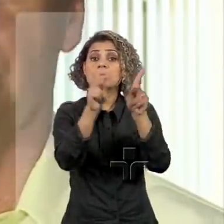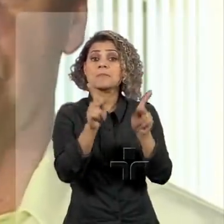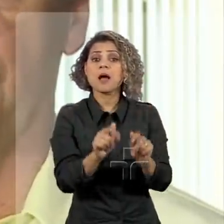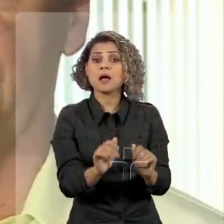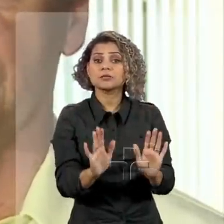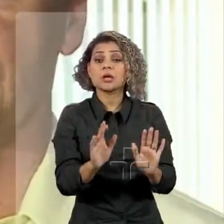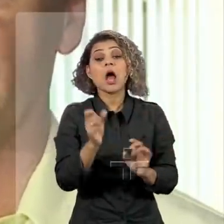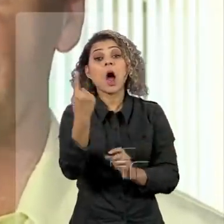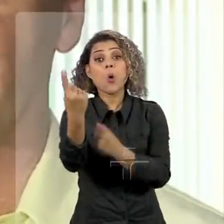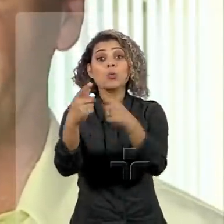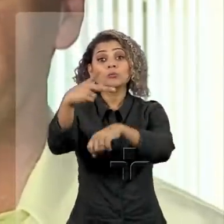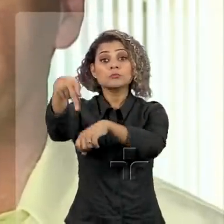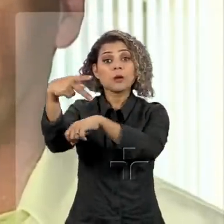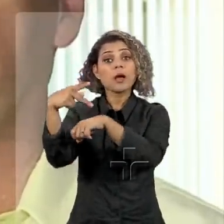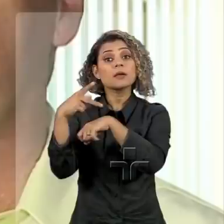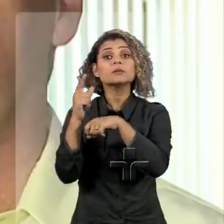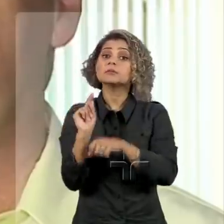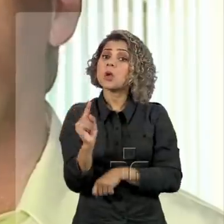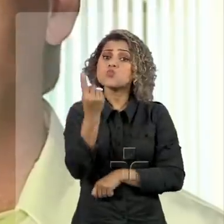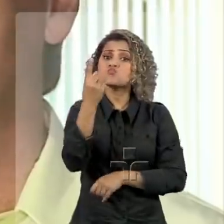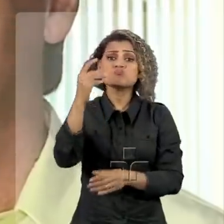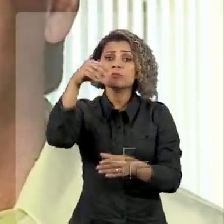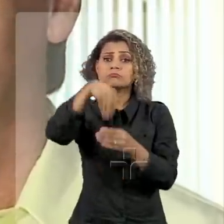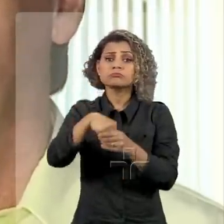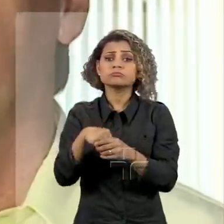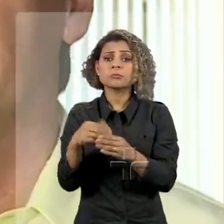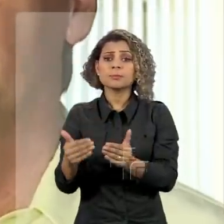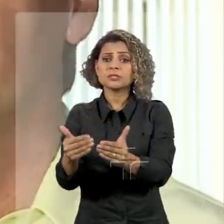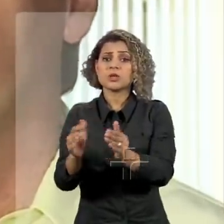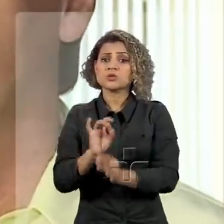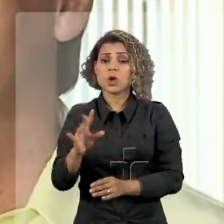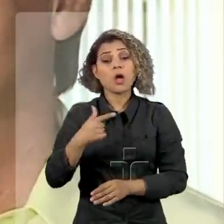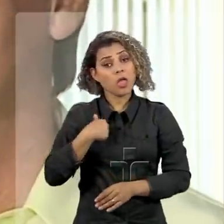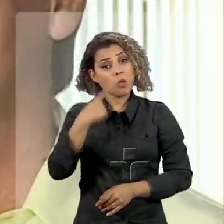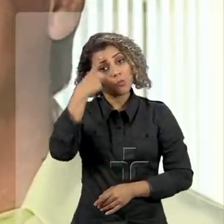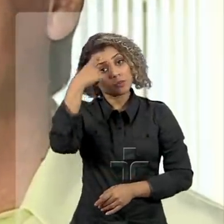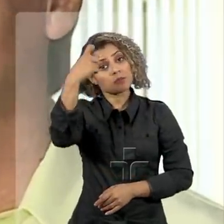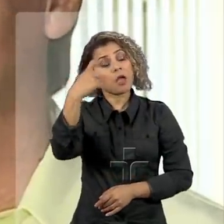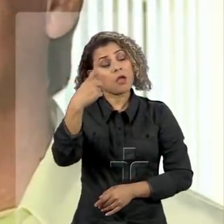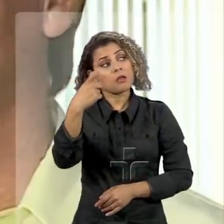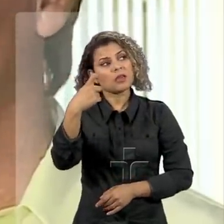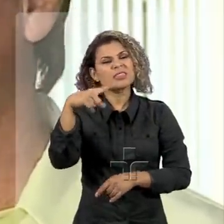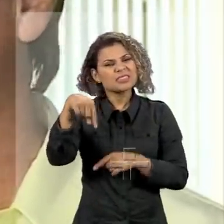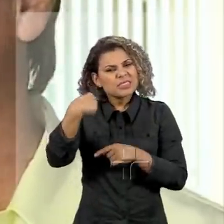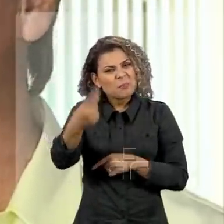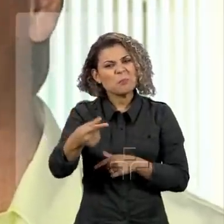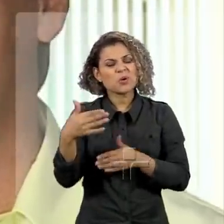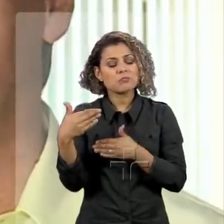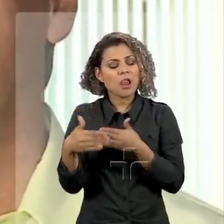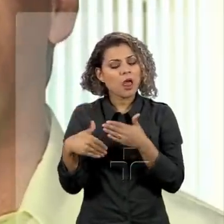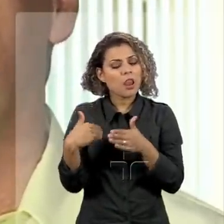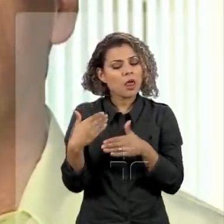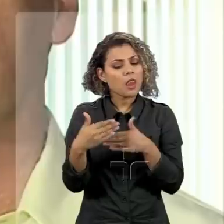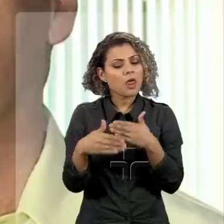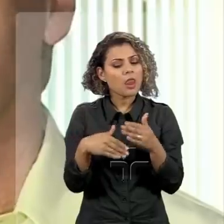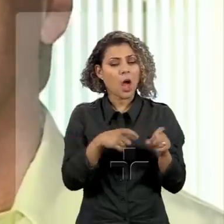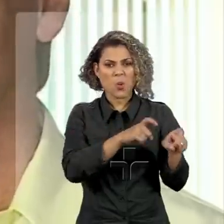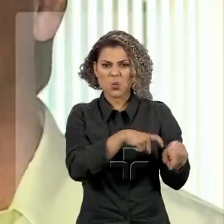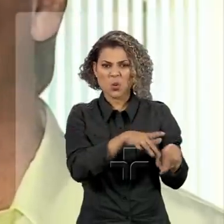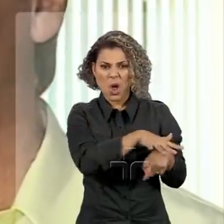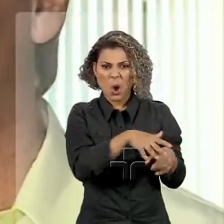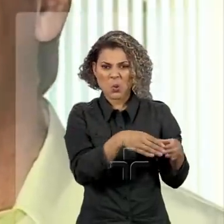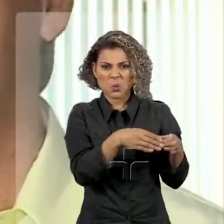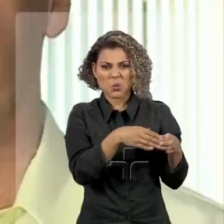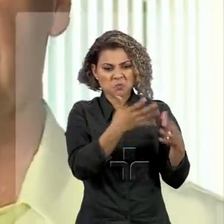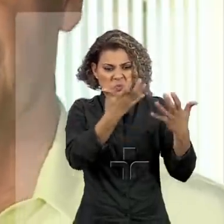mundo, isso é um só ministério. Então, dei a ideia. Depois, com o passar do tempo, os próprios ruralistas acharam que